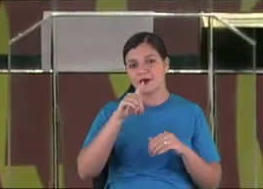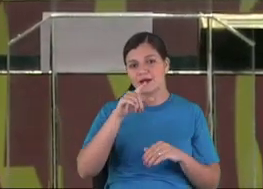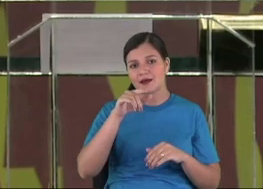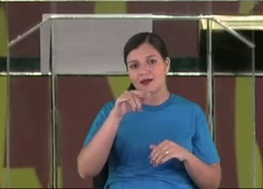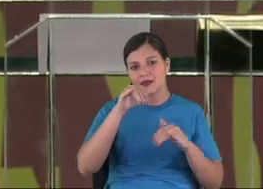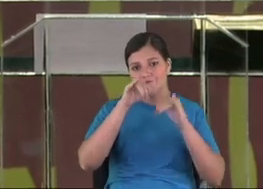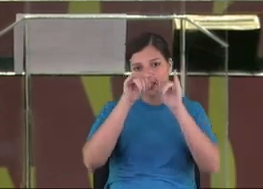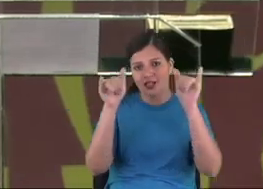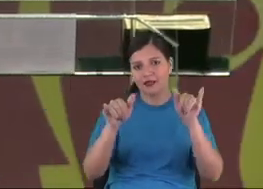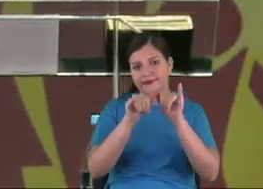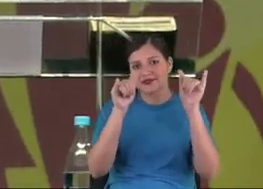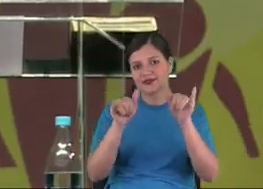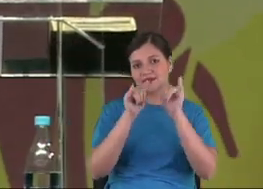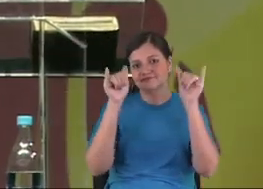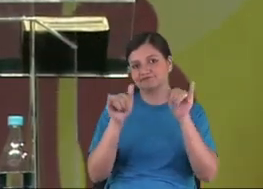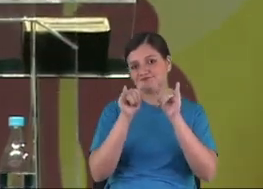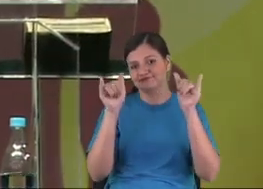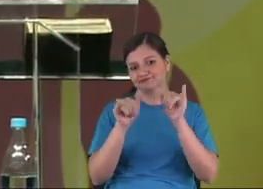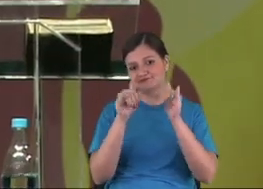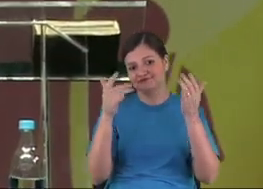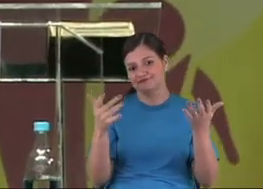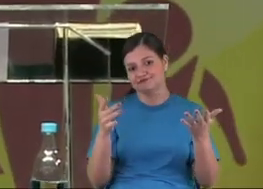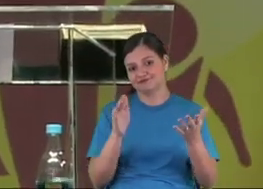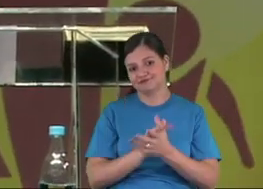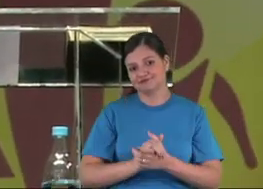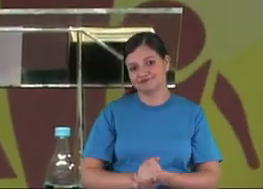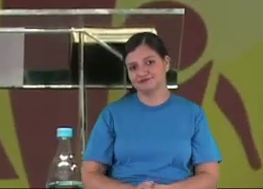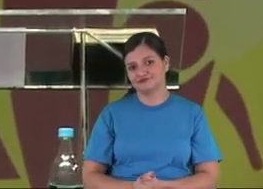me passou uma mensagem, eu acho que não foi.